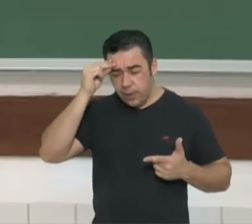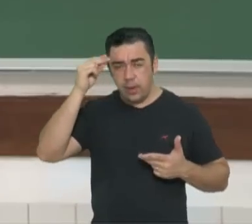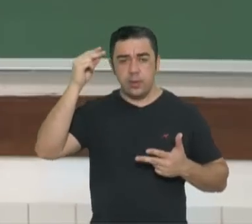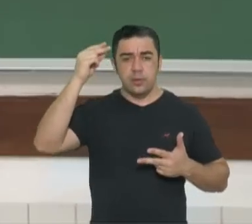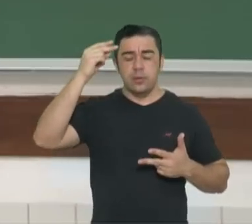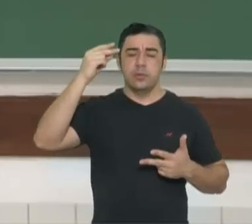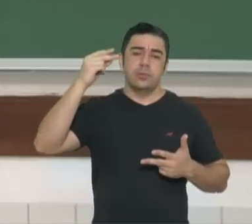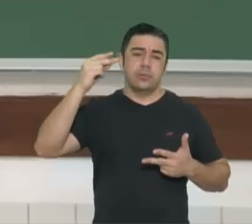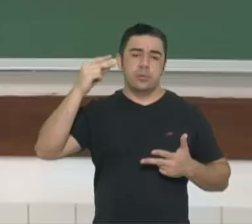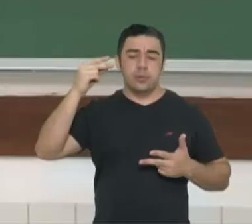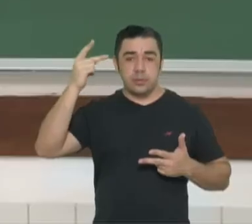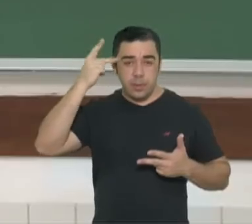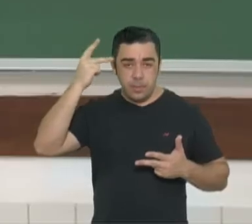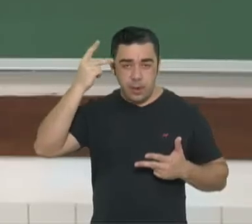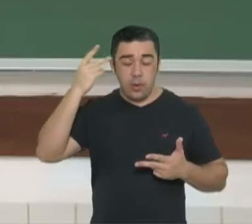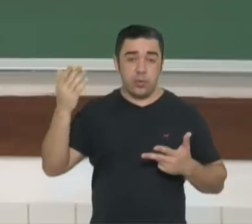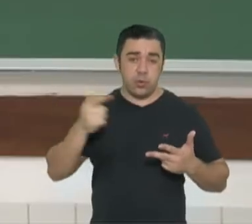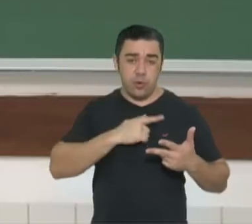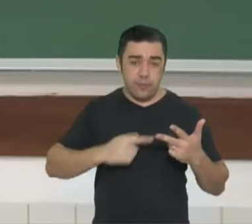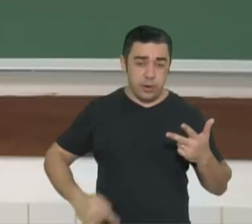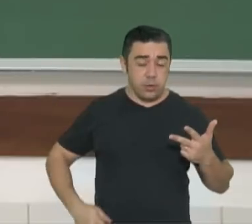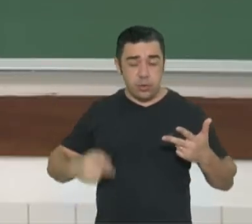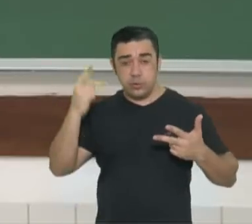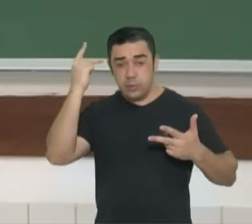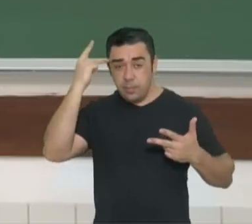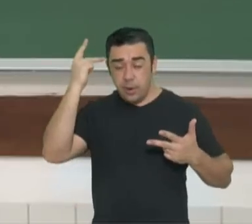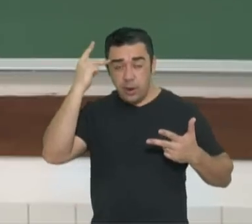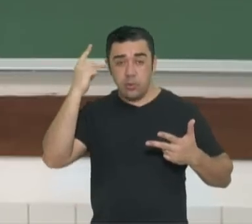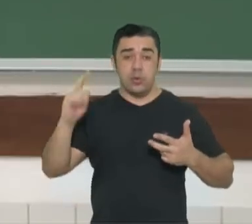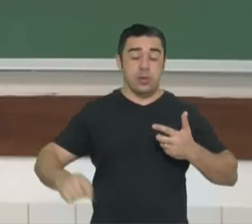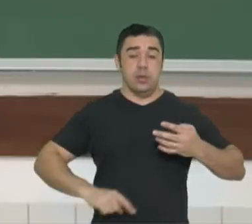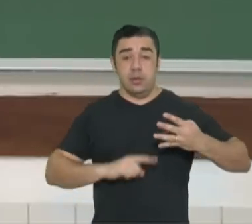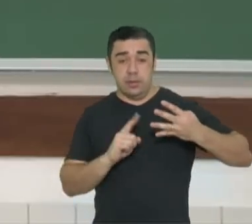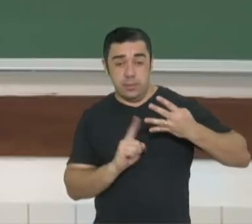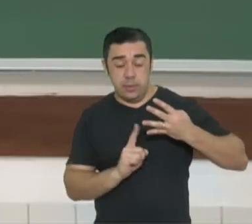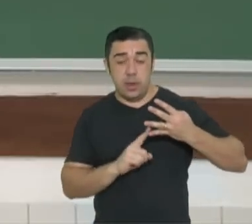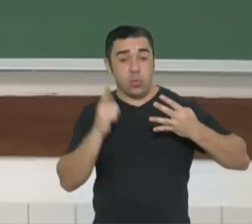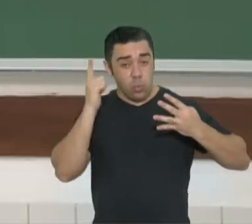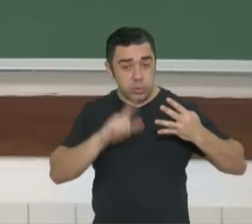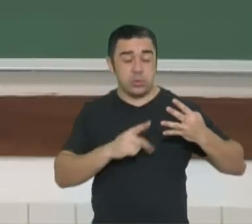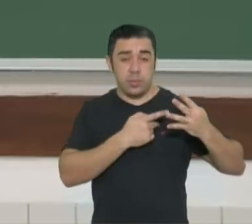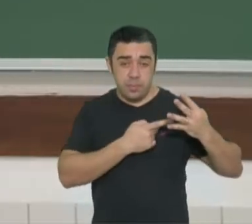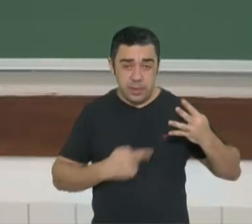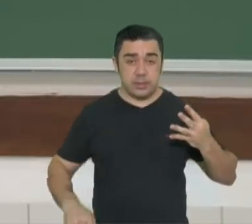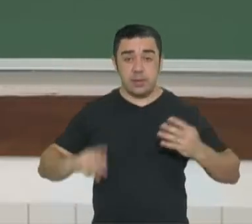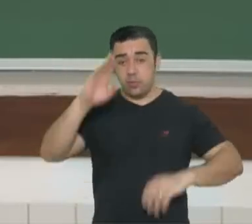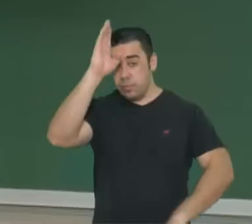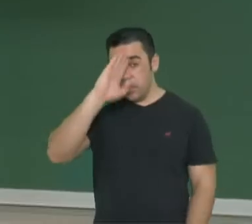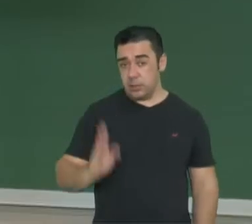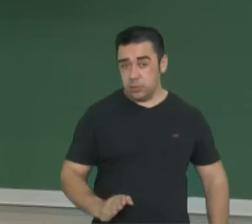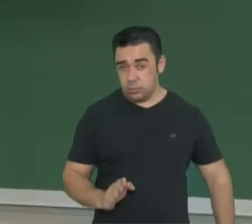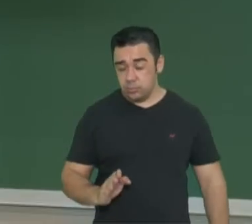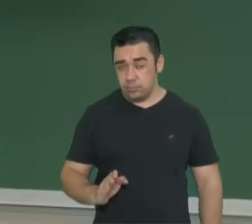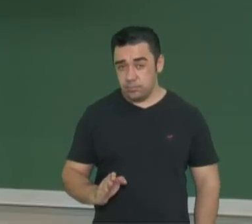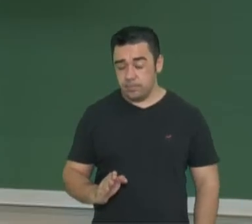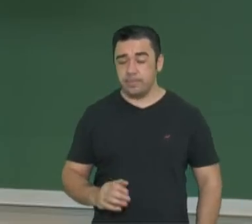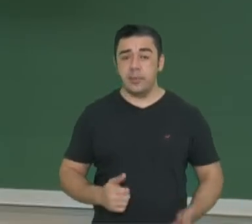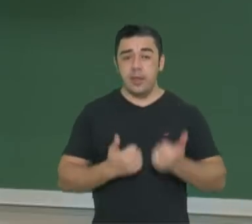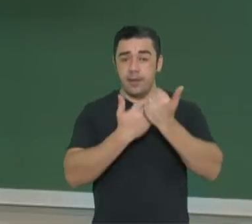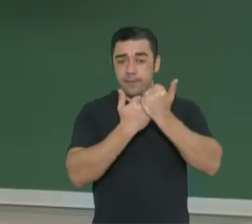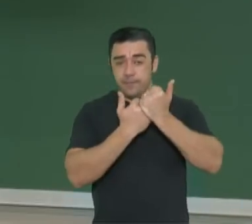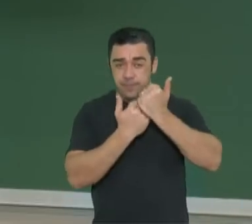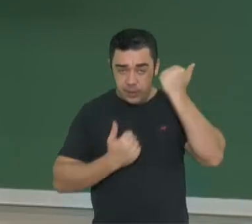Paulo, e aí então elegeu-se em 1960 presidente do Brasil. Para